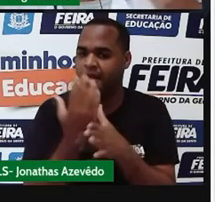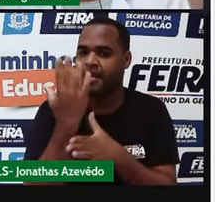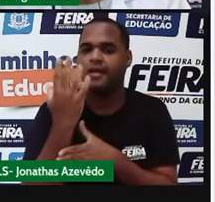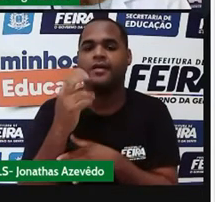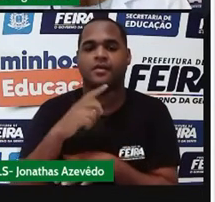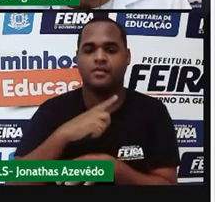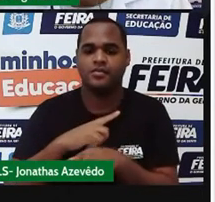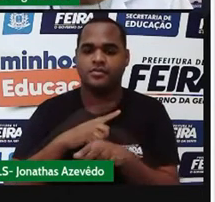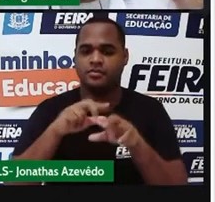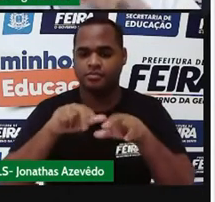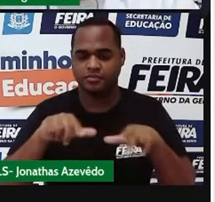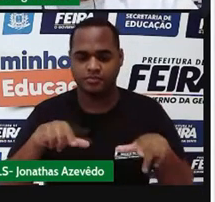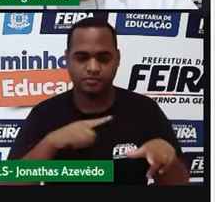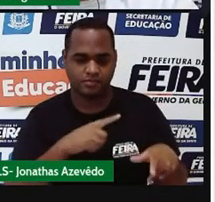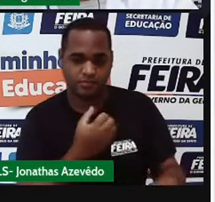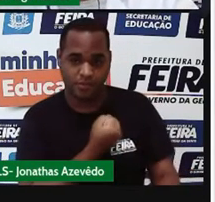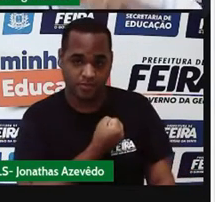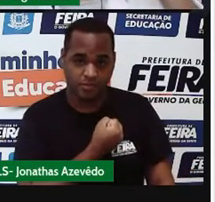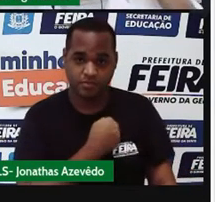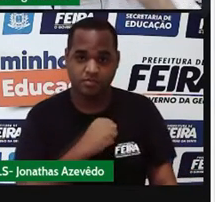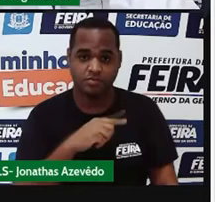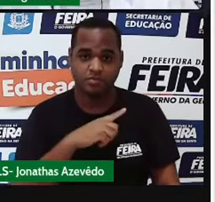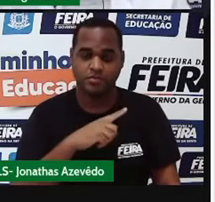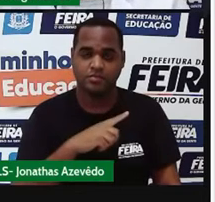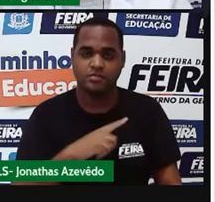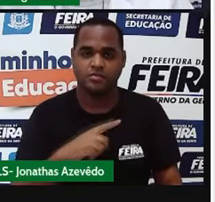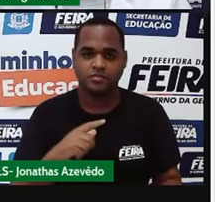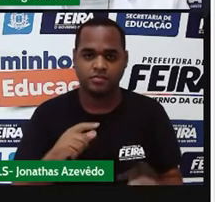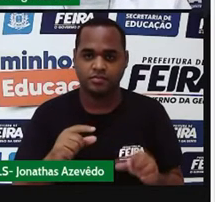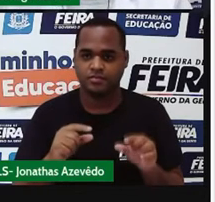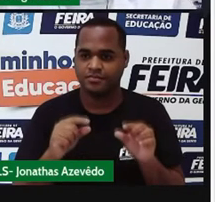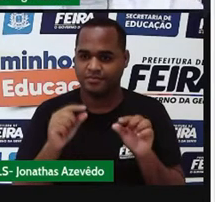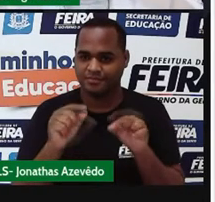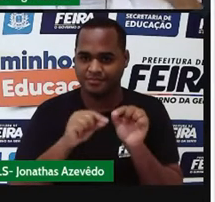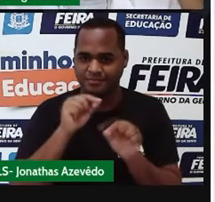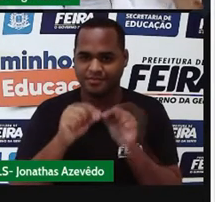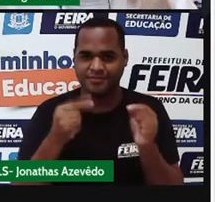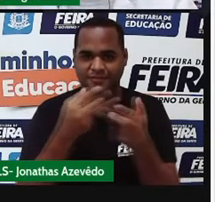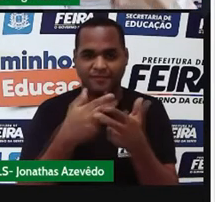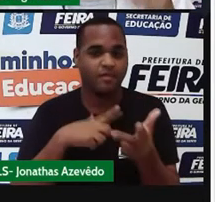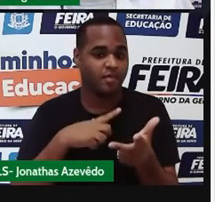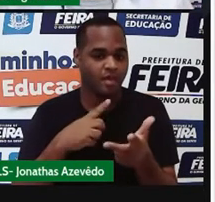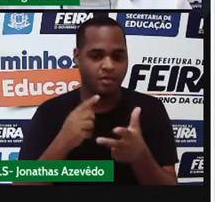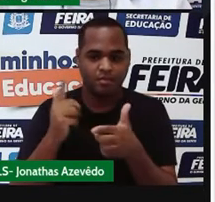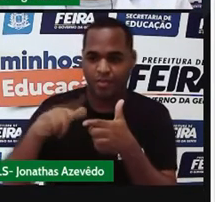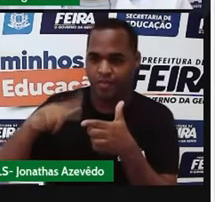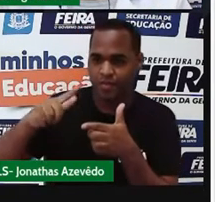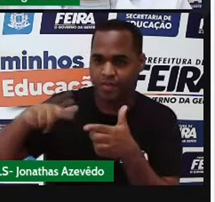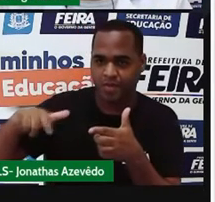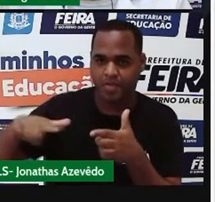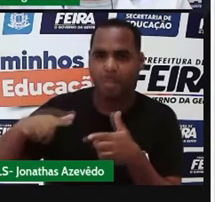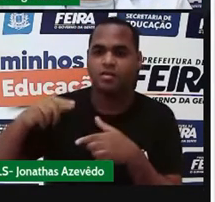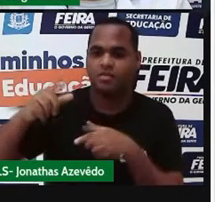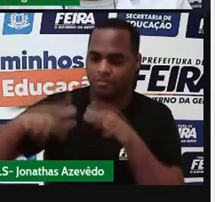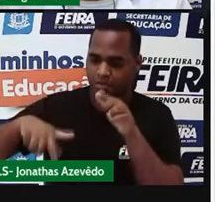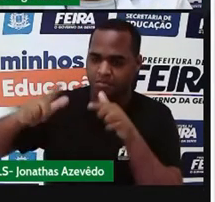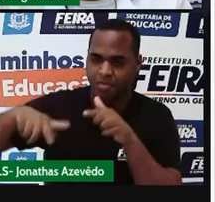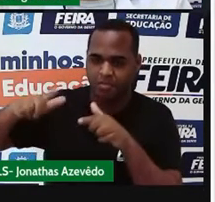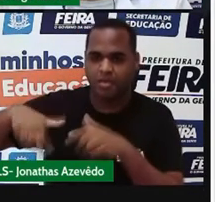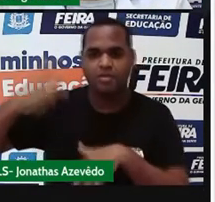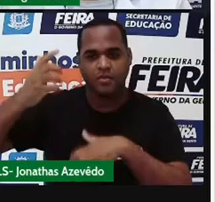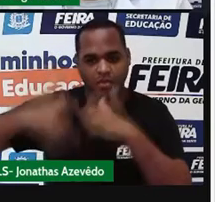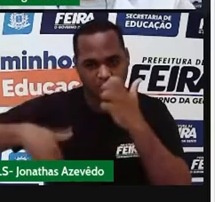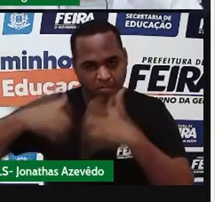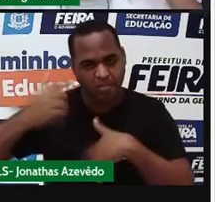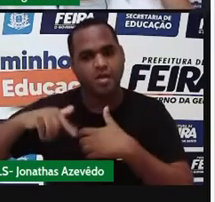esses números com, e depois da, algarismos se repetindo infinitamente nunca se acabou tá